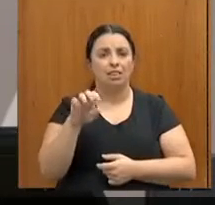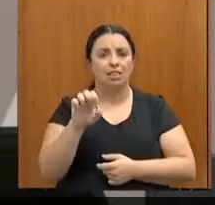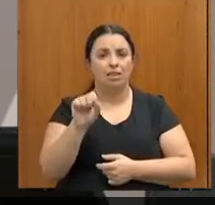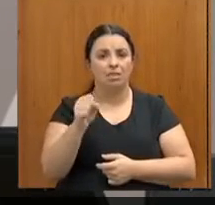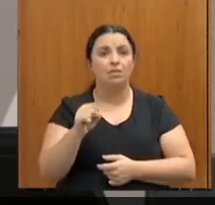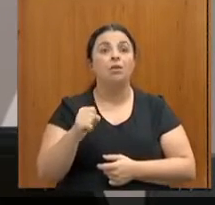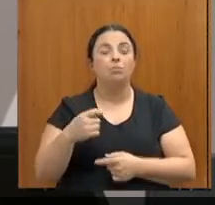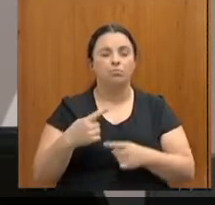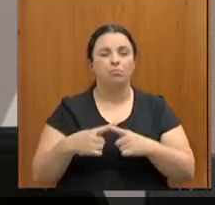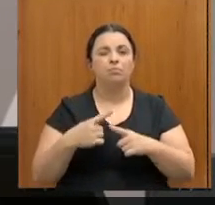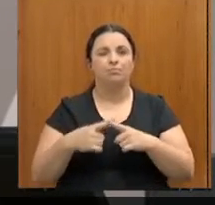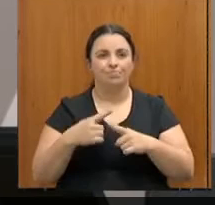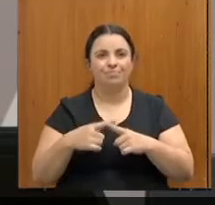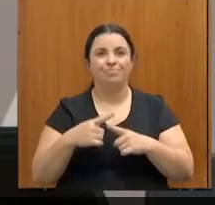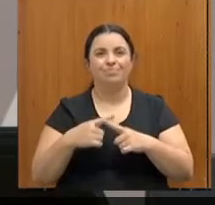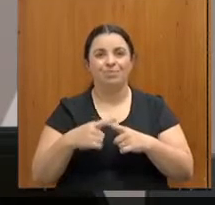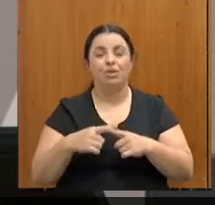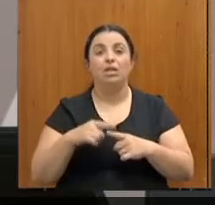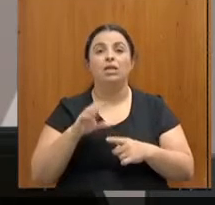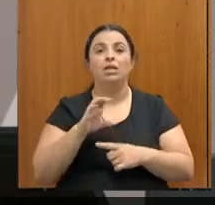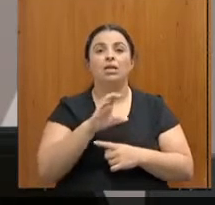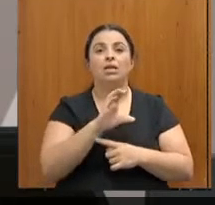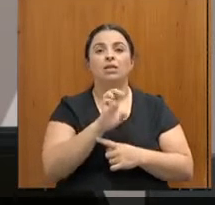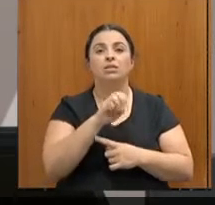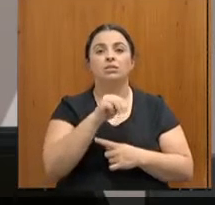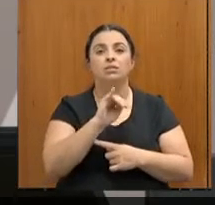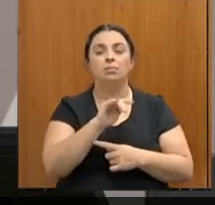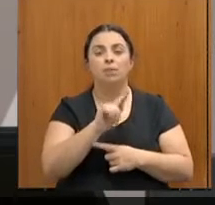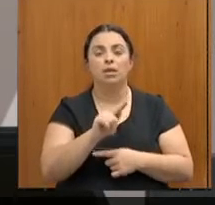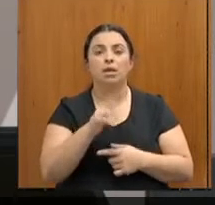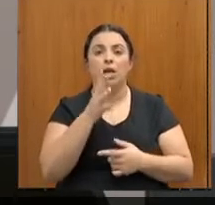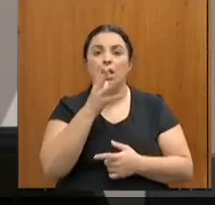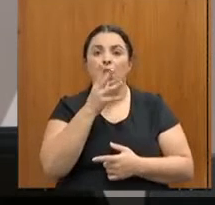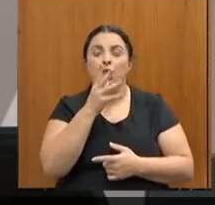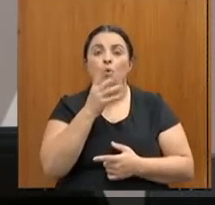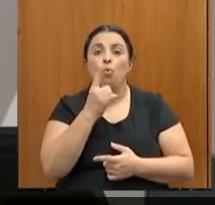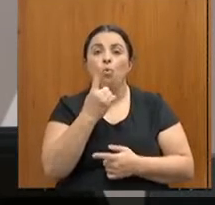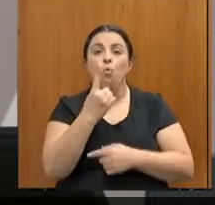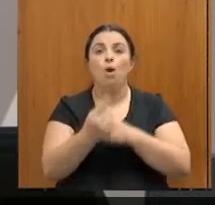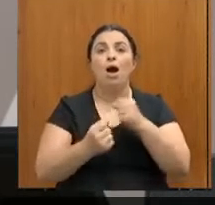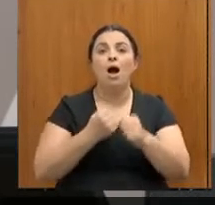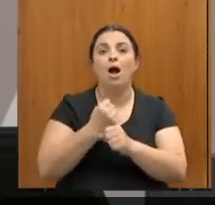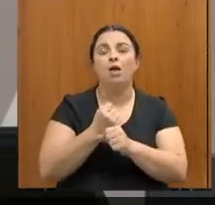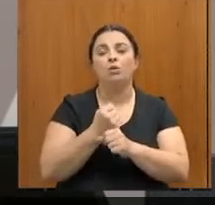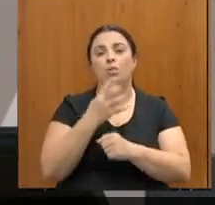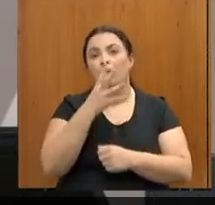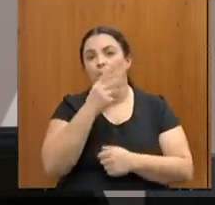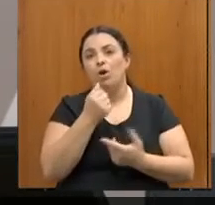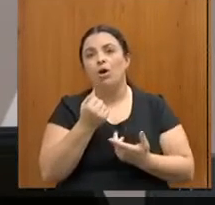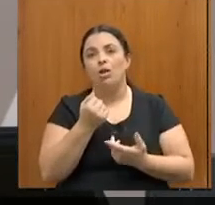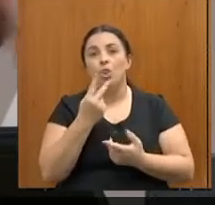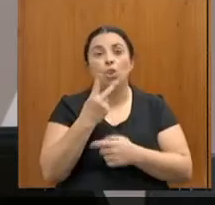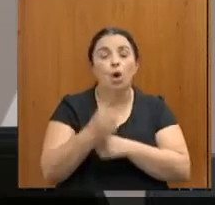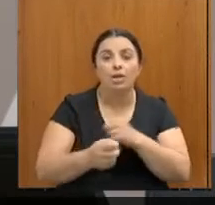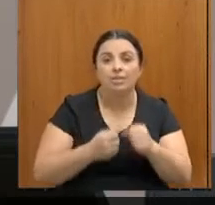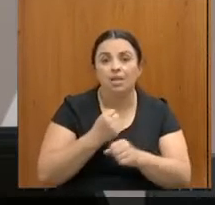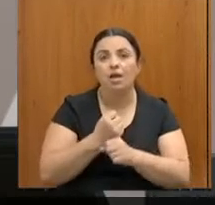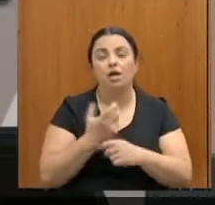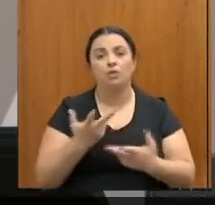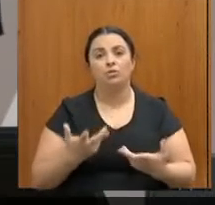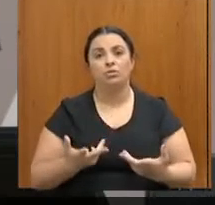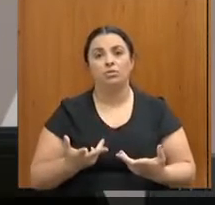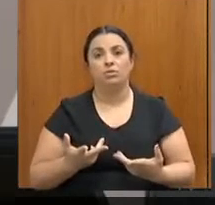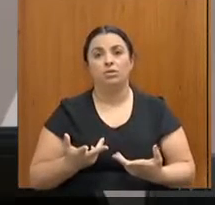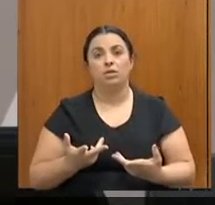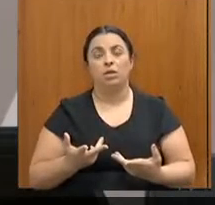a Cemig a demora há um ano dois anos passou a